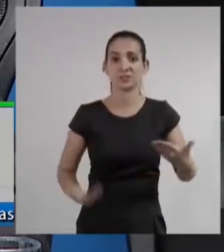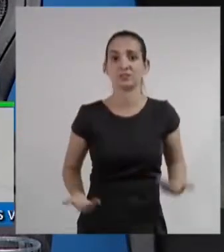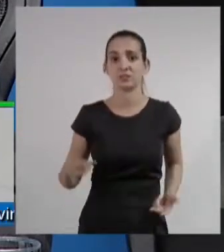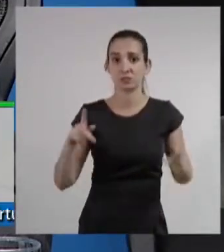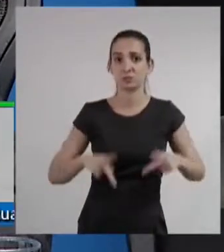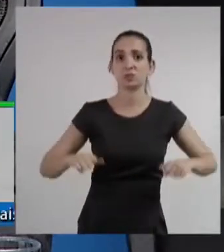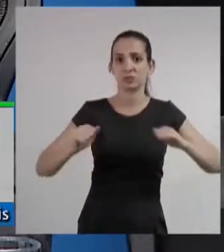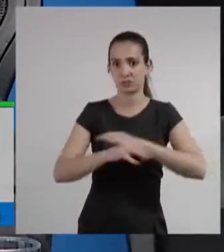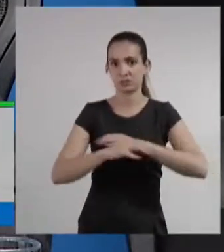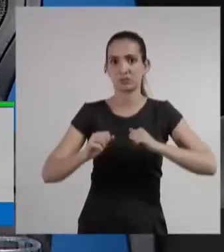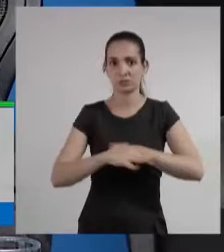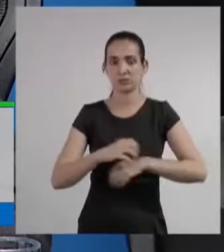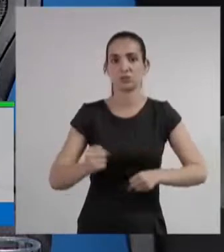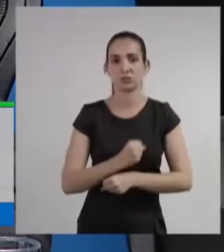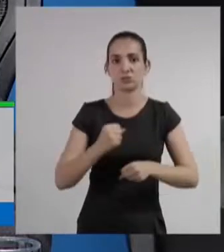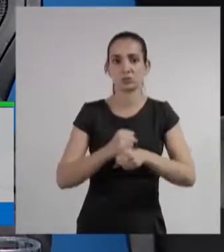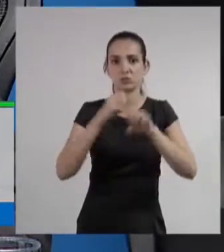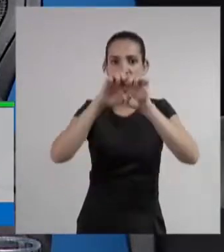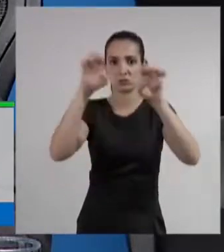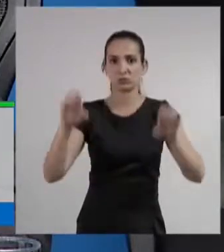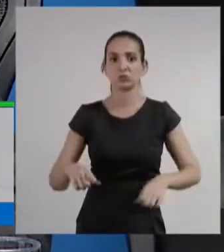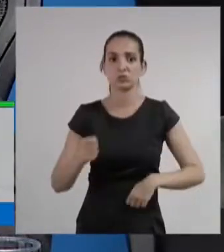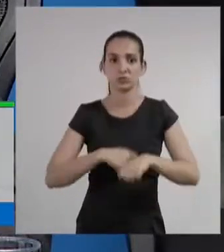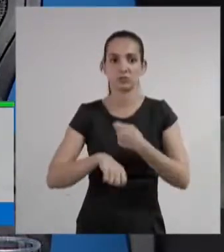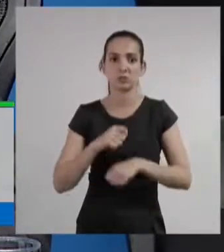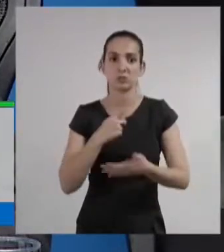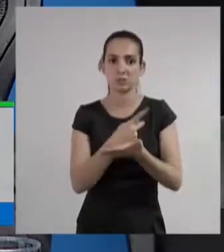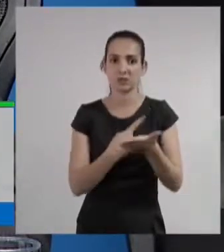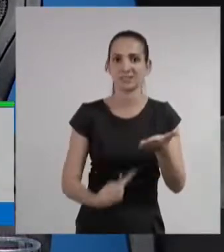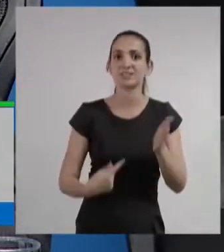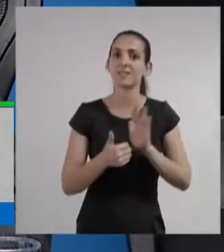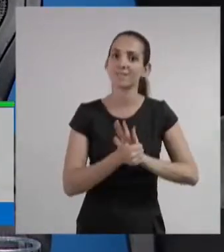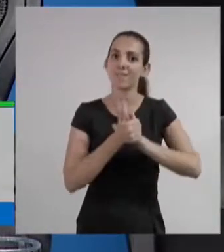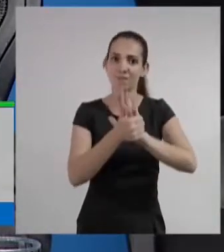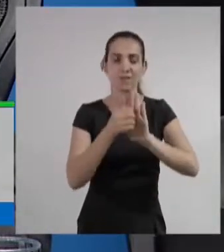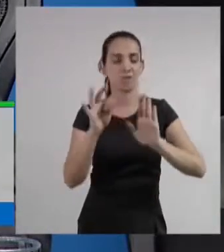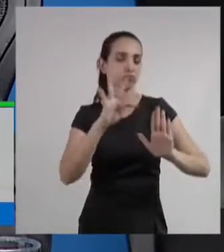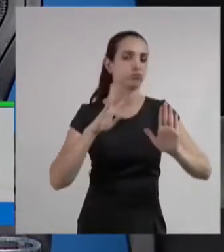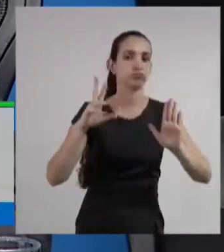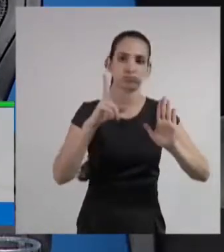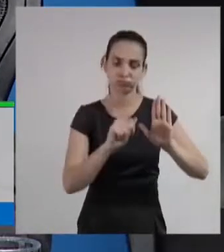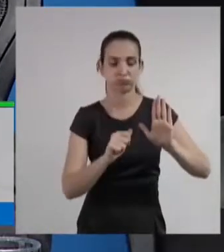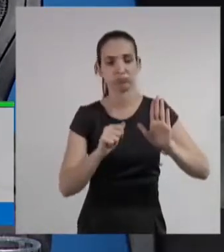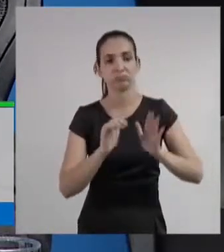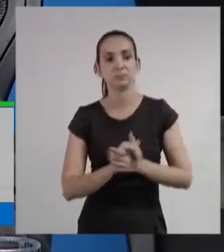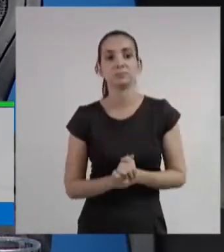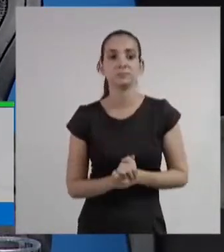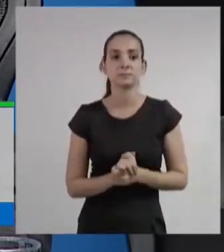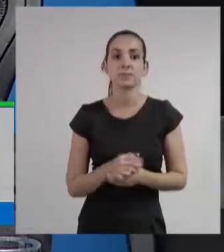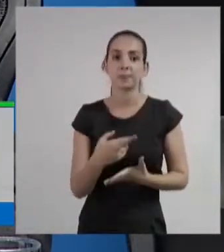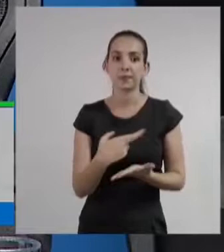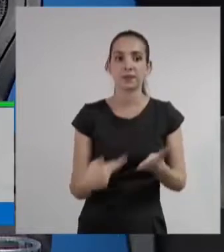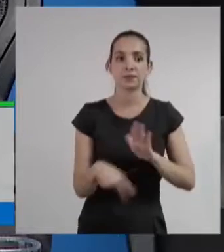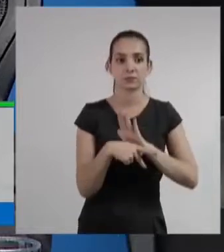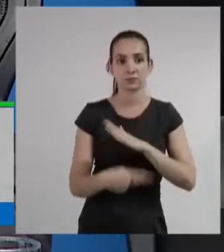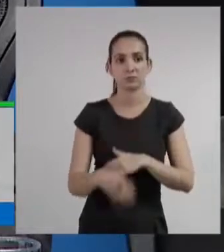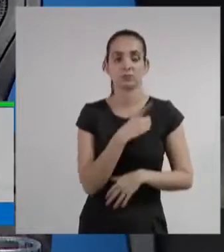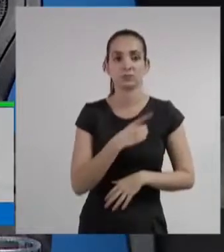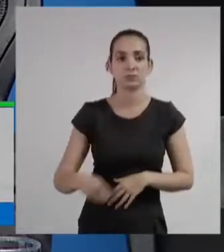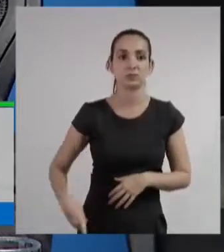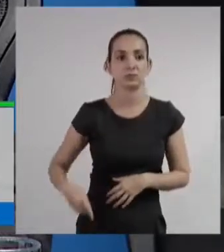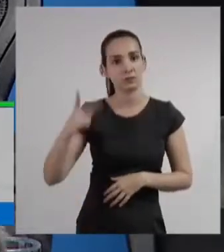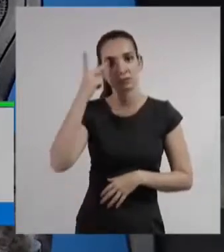Obras, Transporte e Estrutura de Administração, com parecer favorável por unanimidade, tendo como relator o nobre deputado Maurício